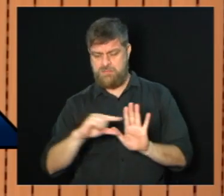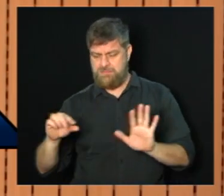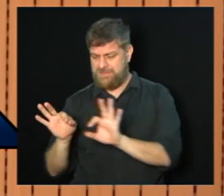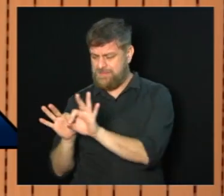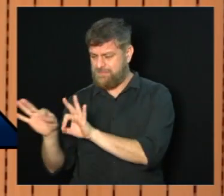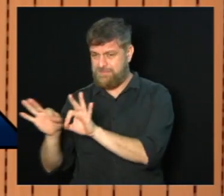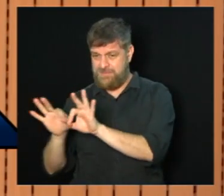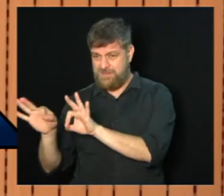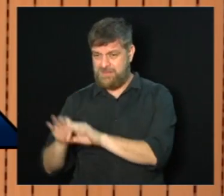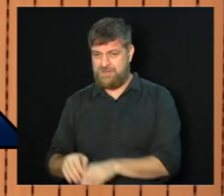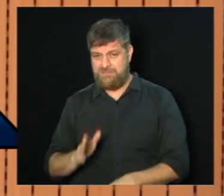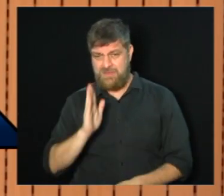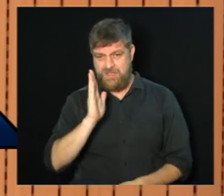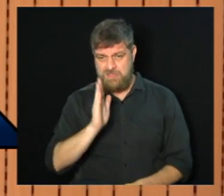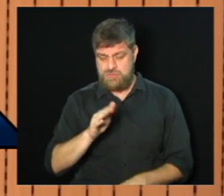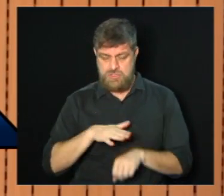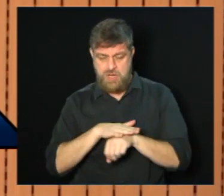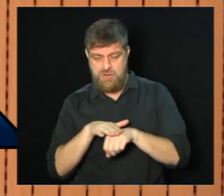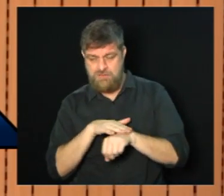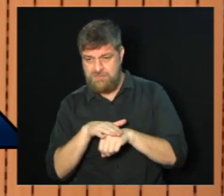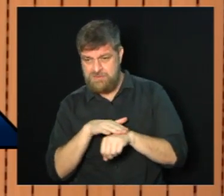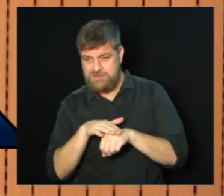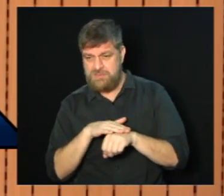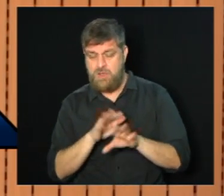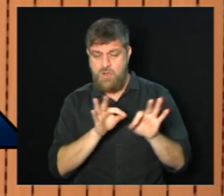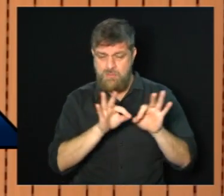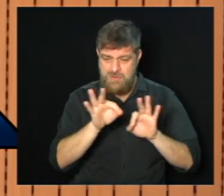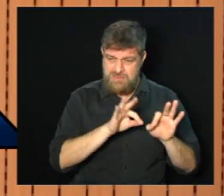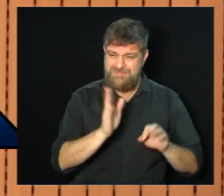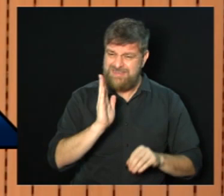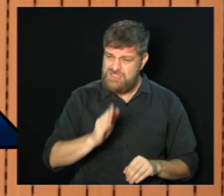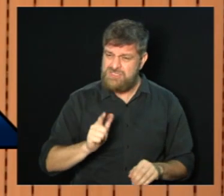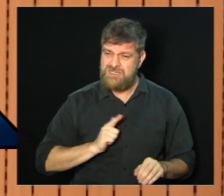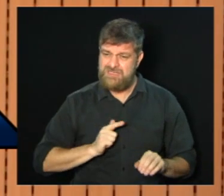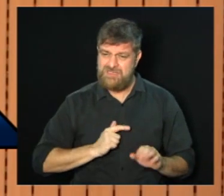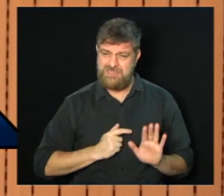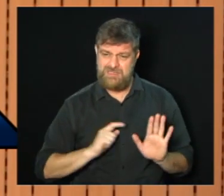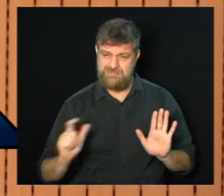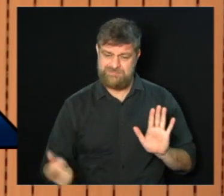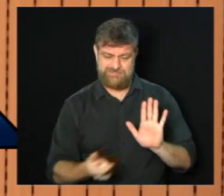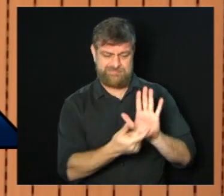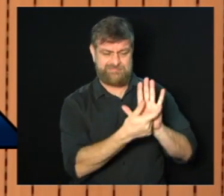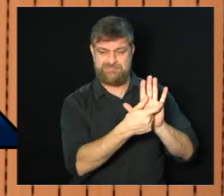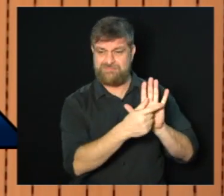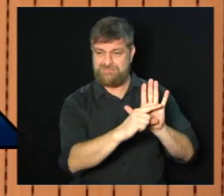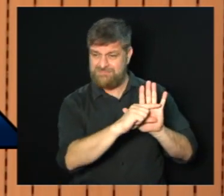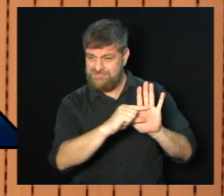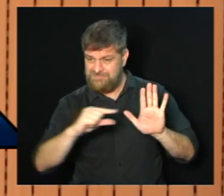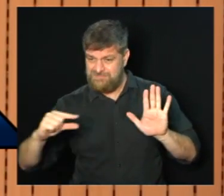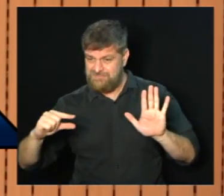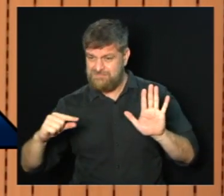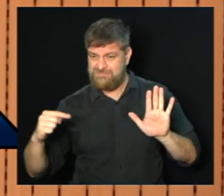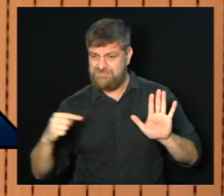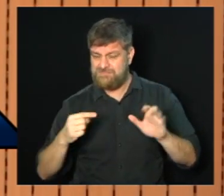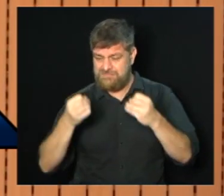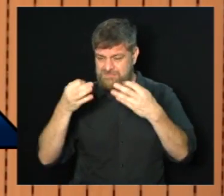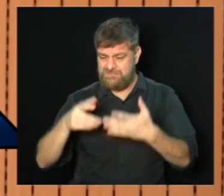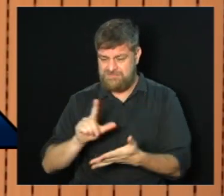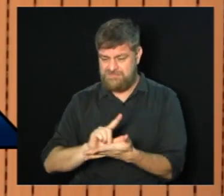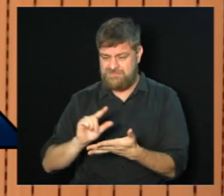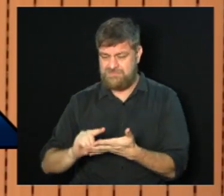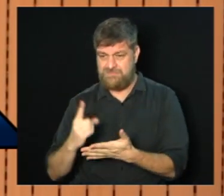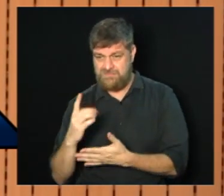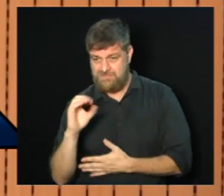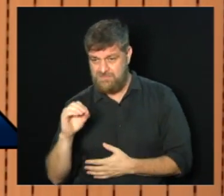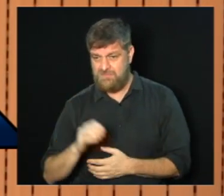mas já em conversa, o projeto já contempla, na emenda, ela diz que o artigo 10º,